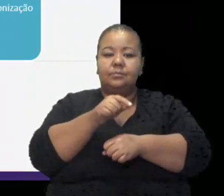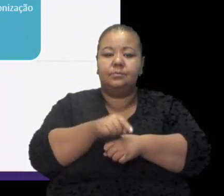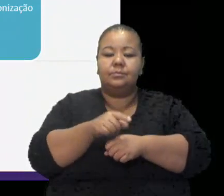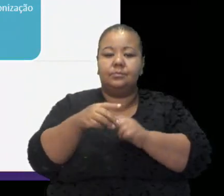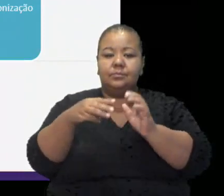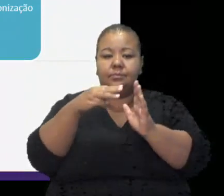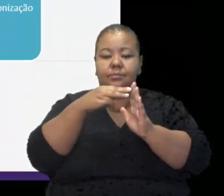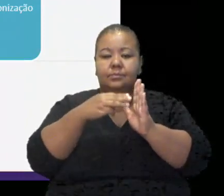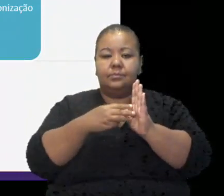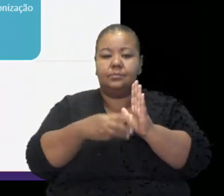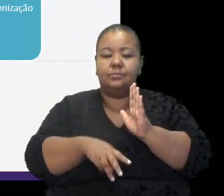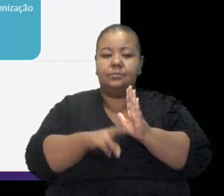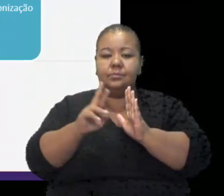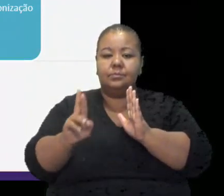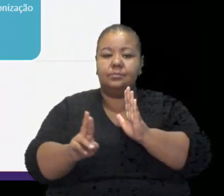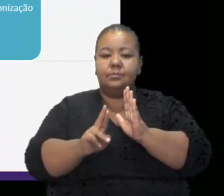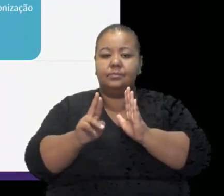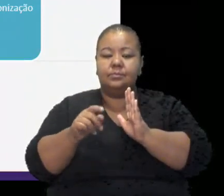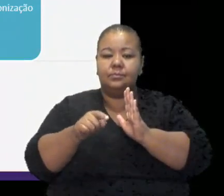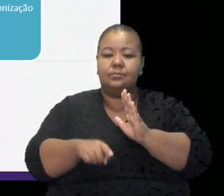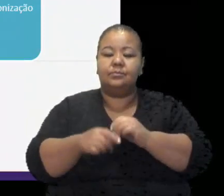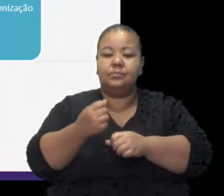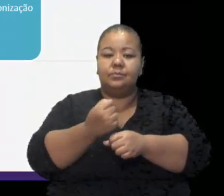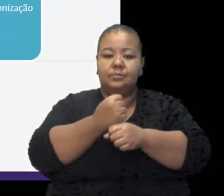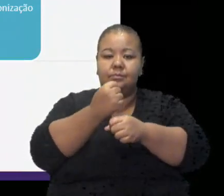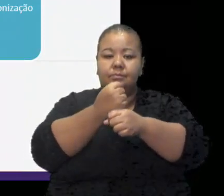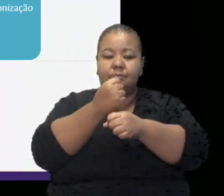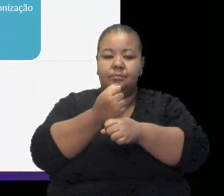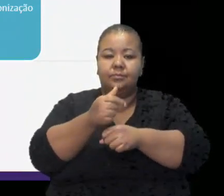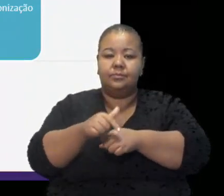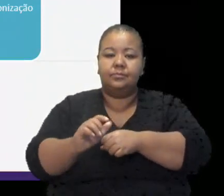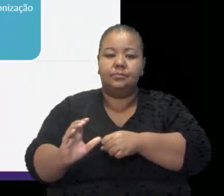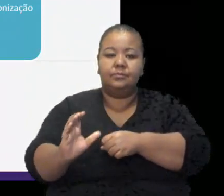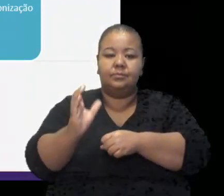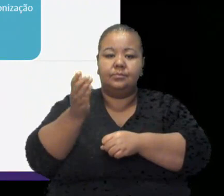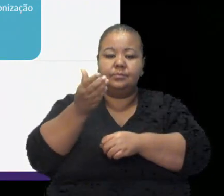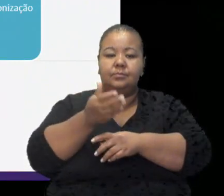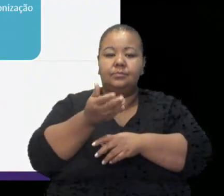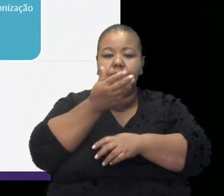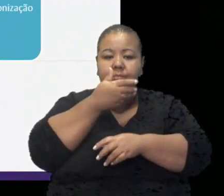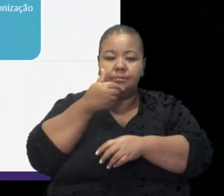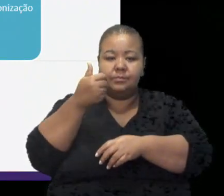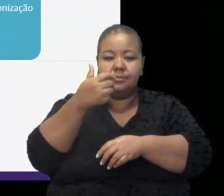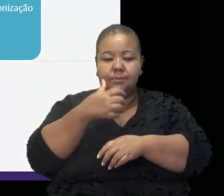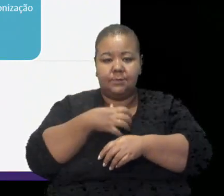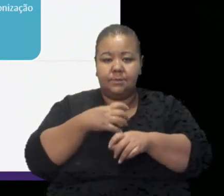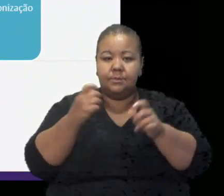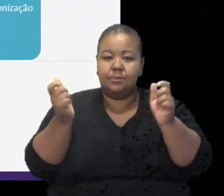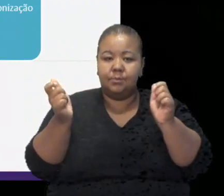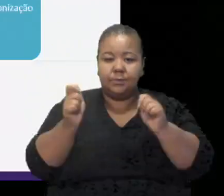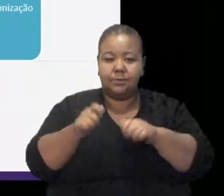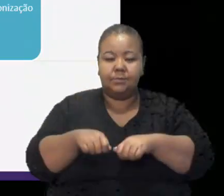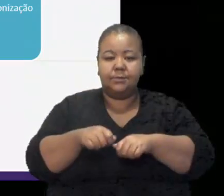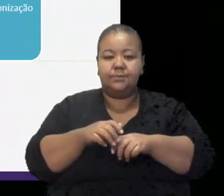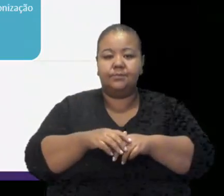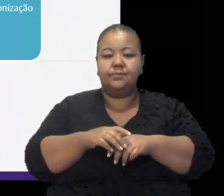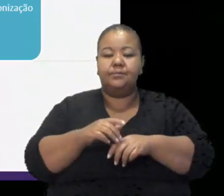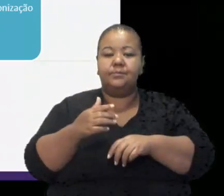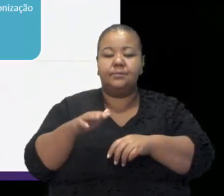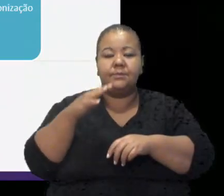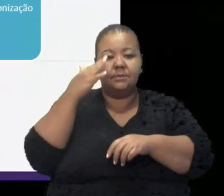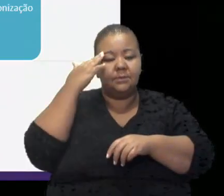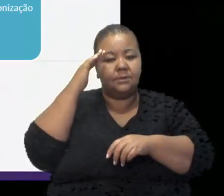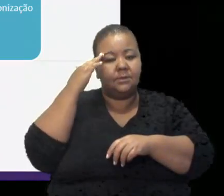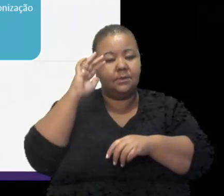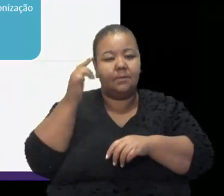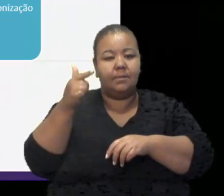os métodos utilizados para que essa produção aconteça da melhor maneira possível. Então, para a gente entender um